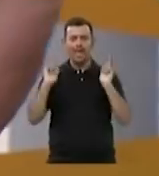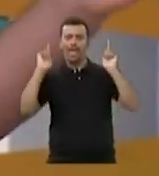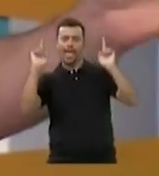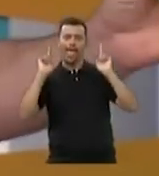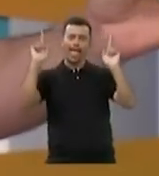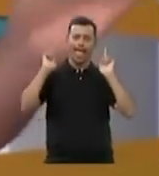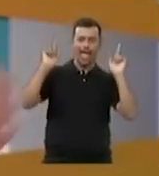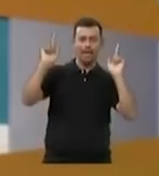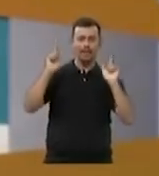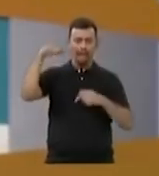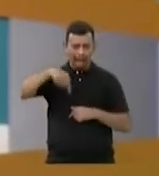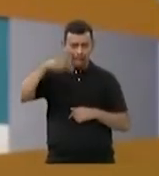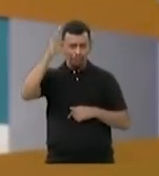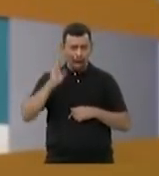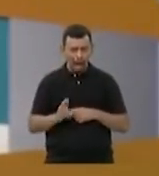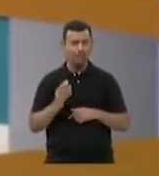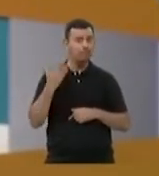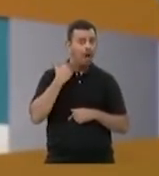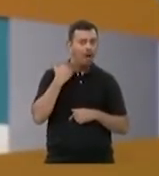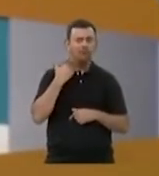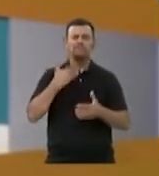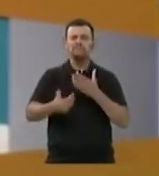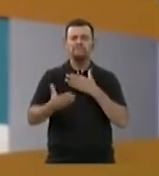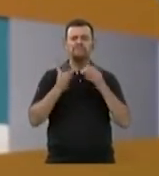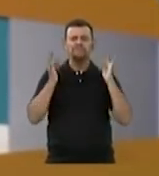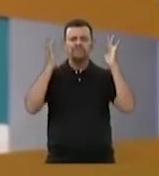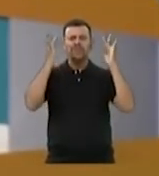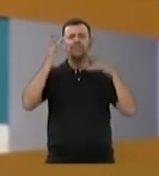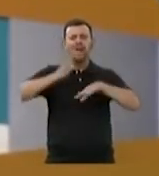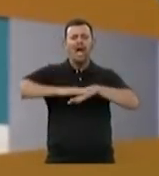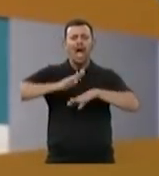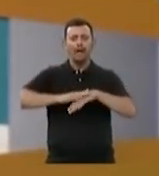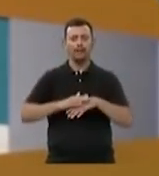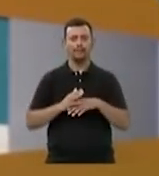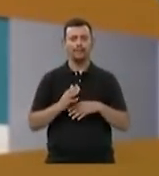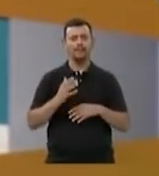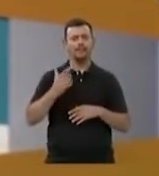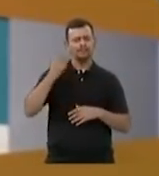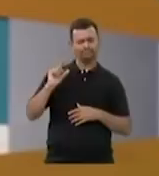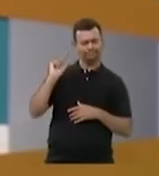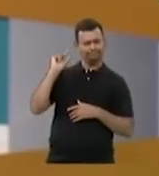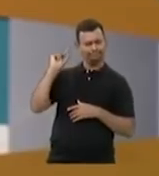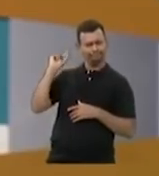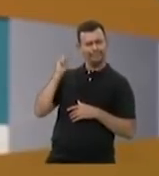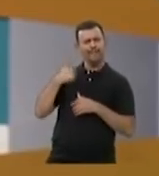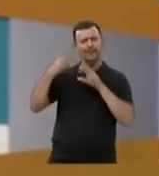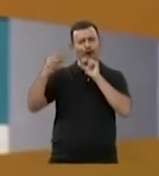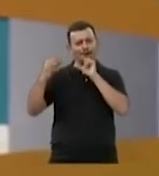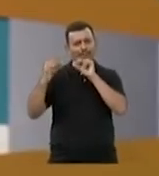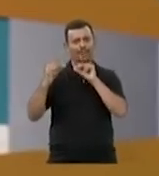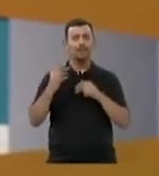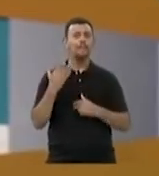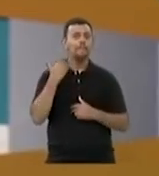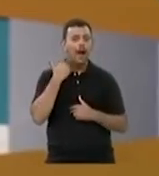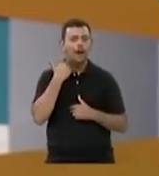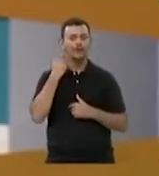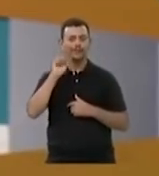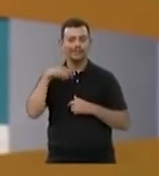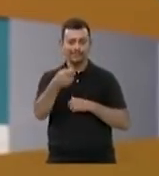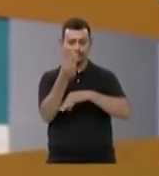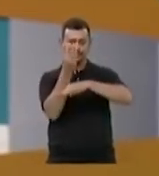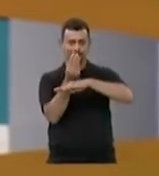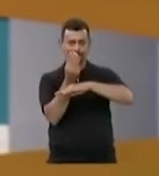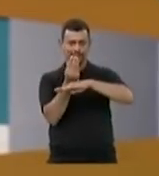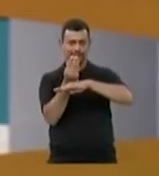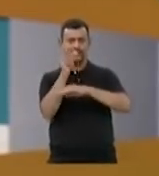faz o que quer esses dias estava dialogando com o economista que me contou um exemplo do banco santander o banco santander para uma